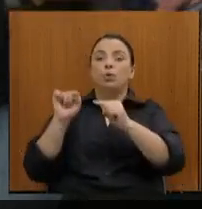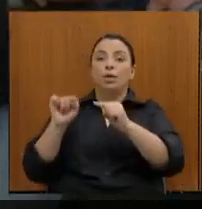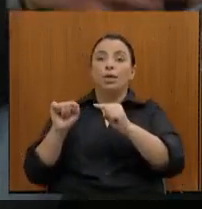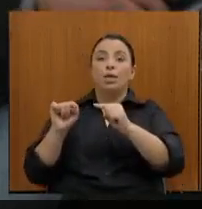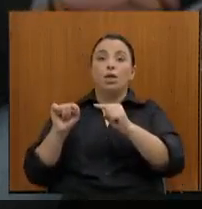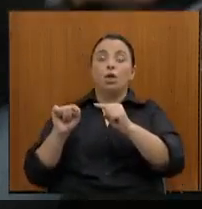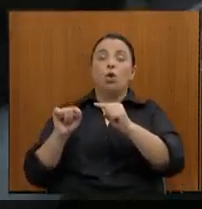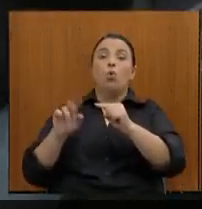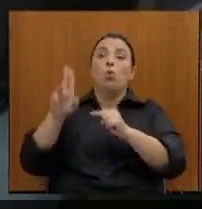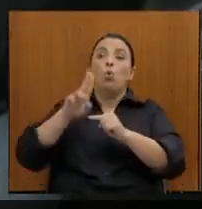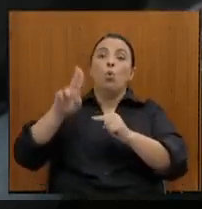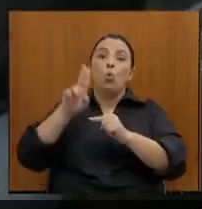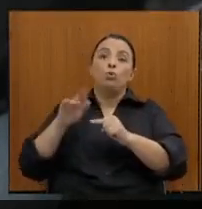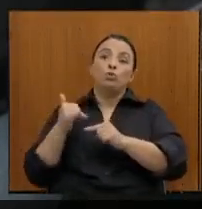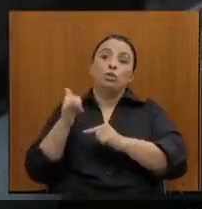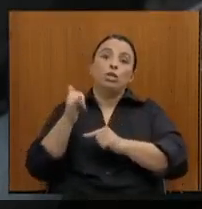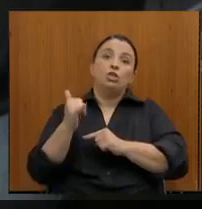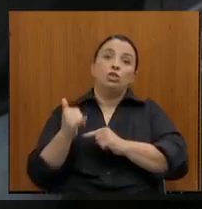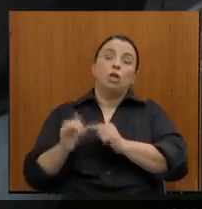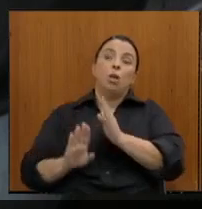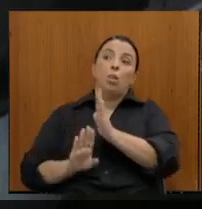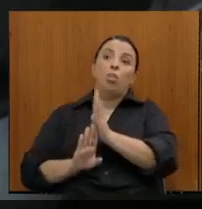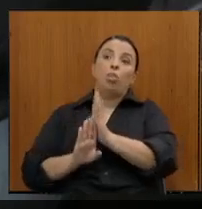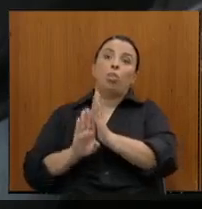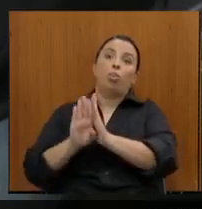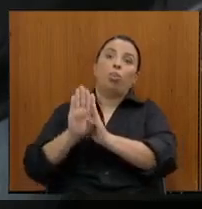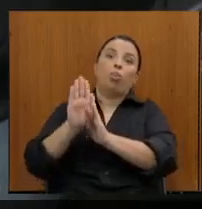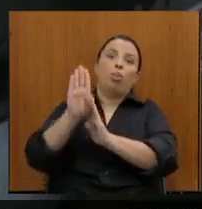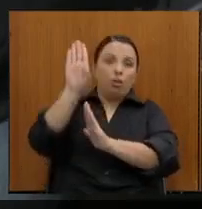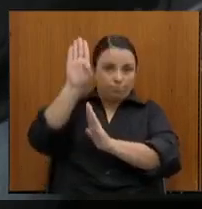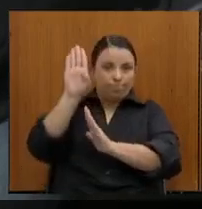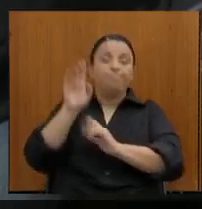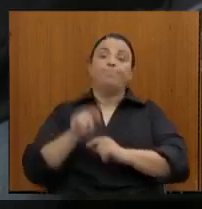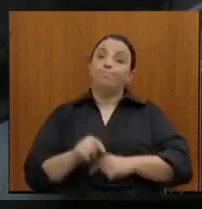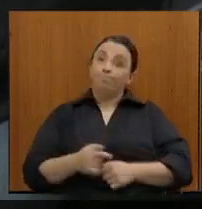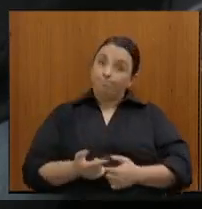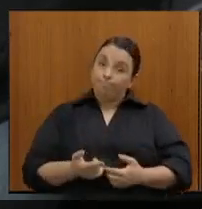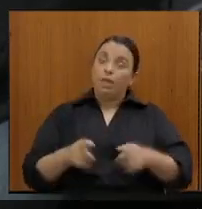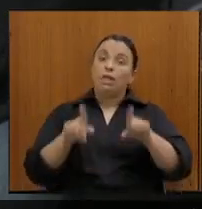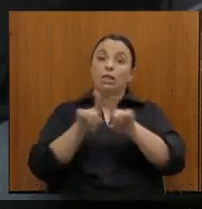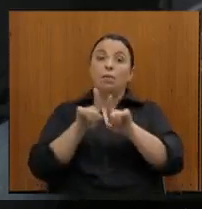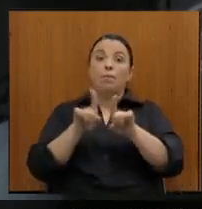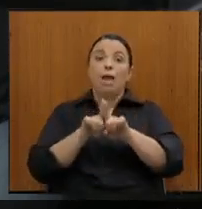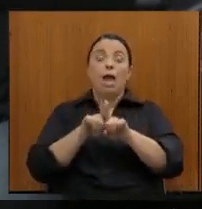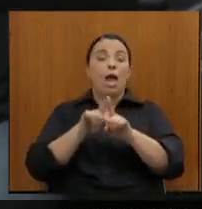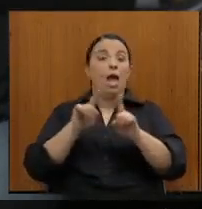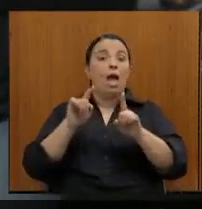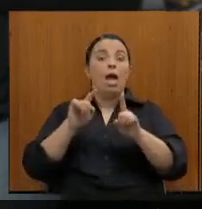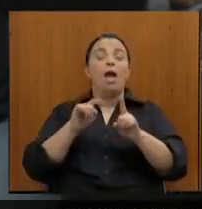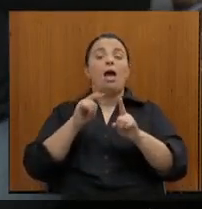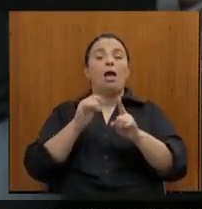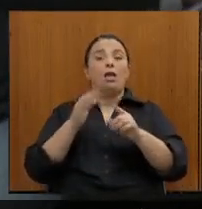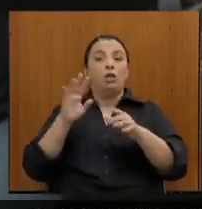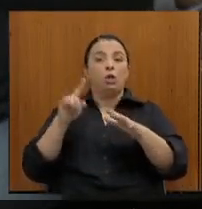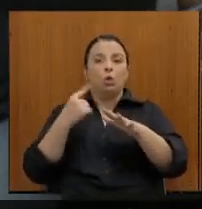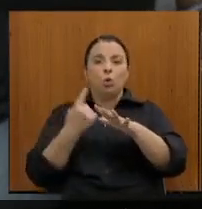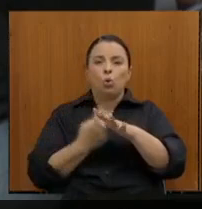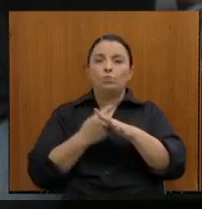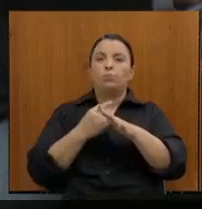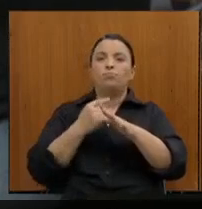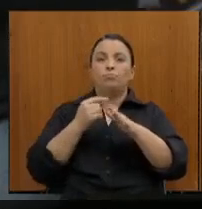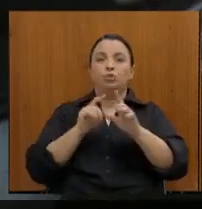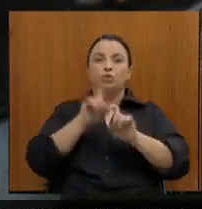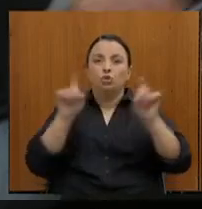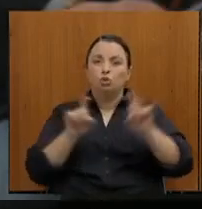de energia por sua vez a imensa revolução e inclusão digital a p é